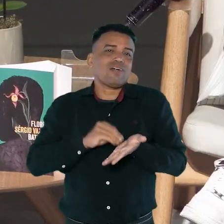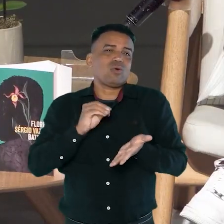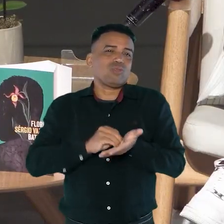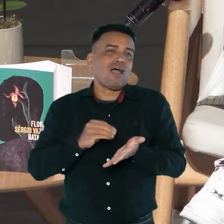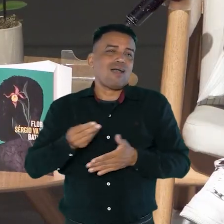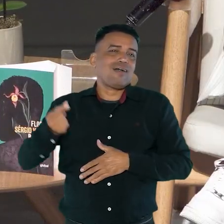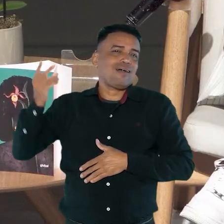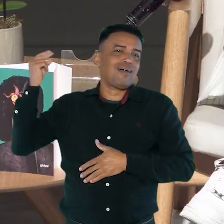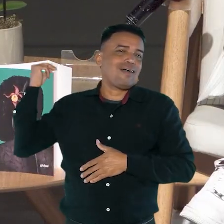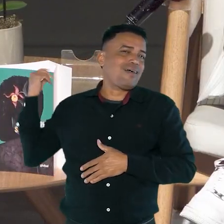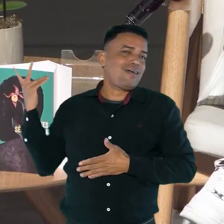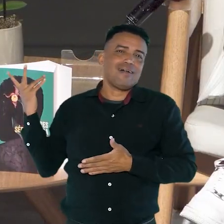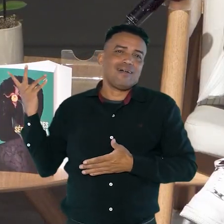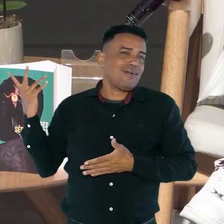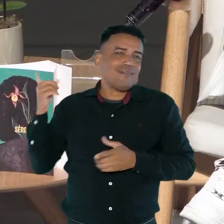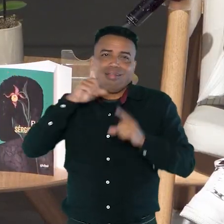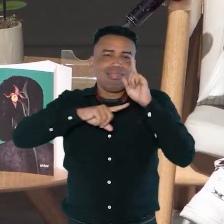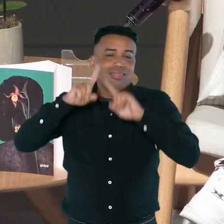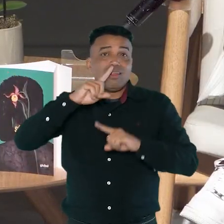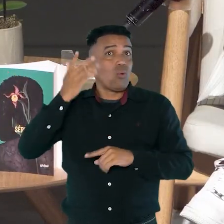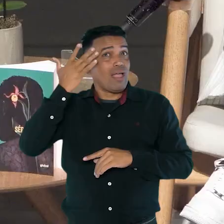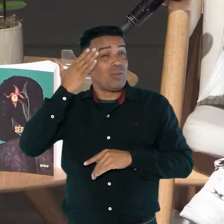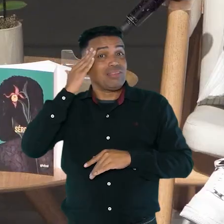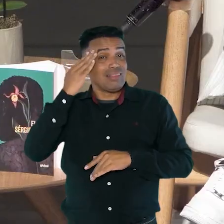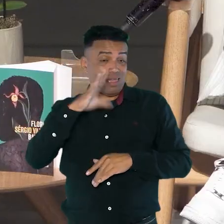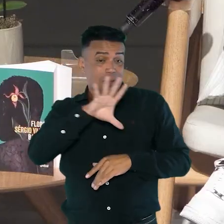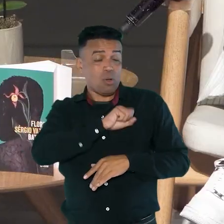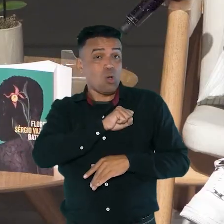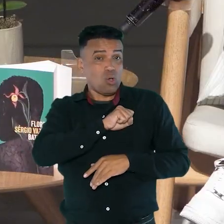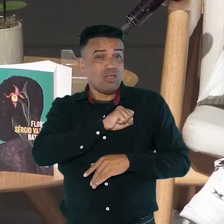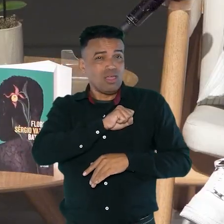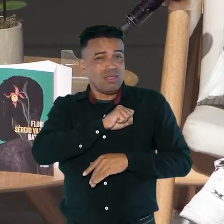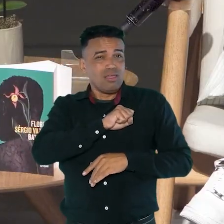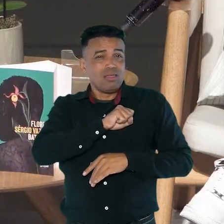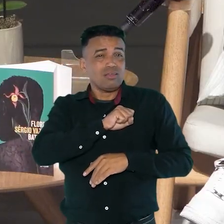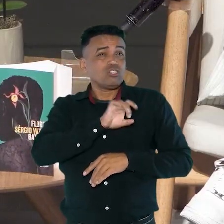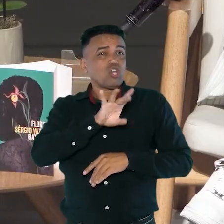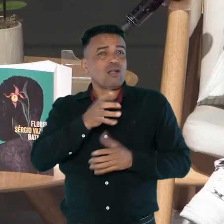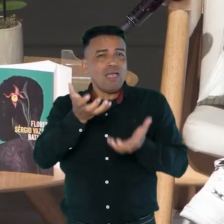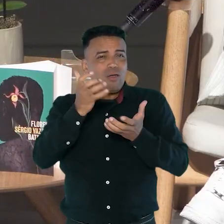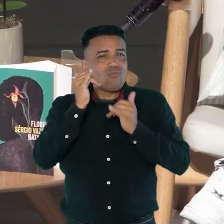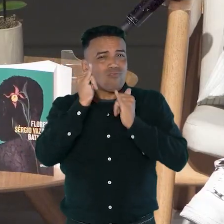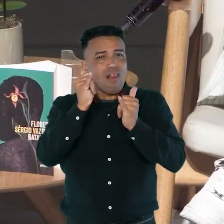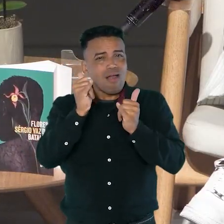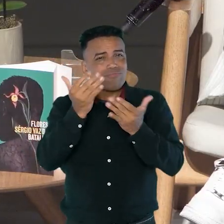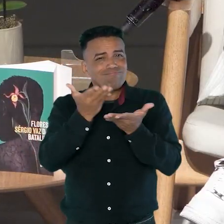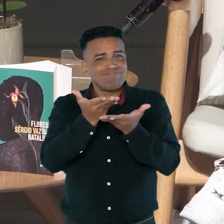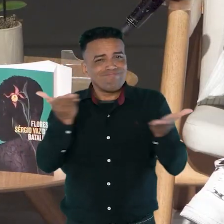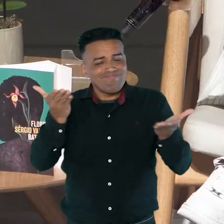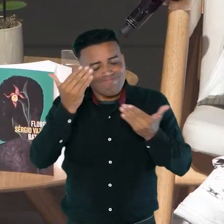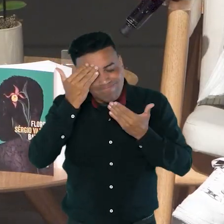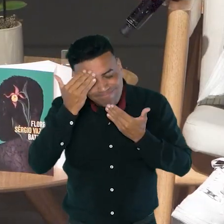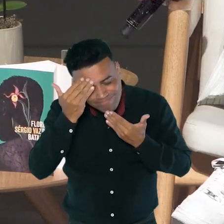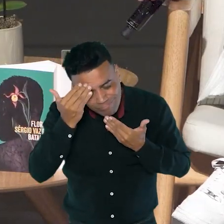já faltavam braços há muito tempo. Não quero entender o amor. De minha parte, só queria dizer obrigado.